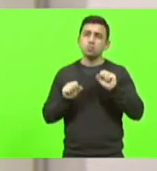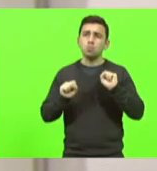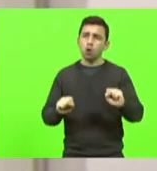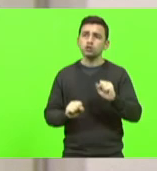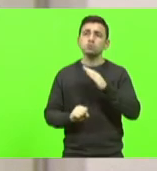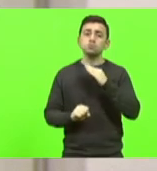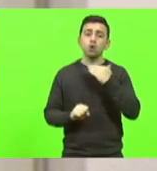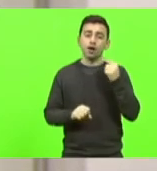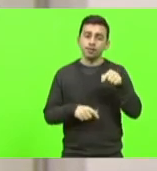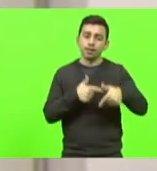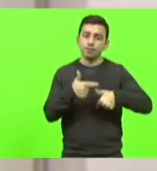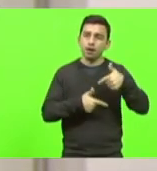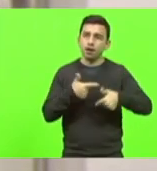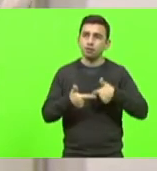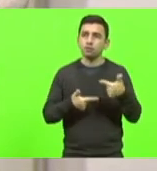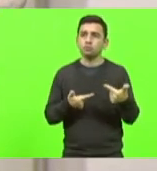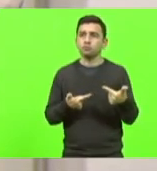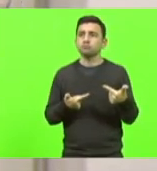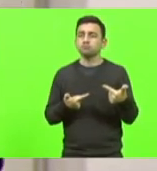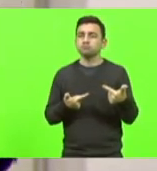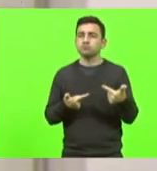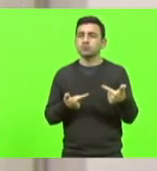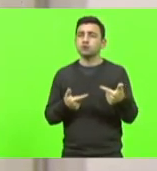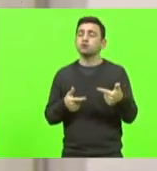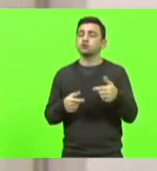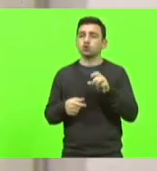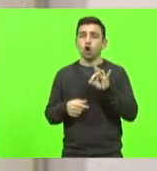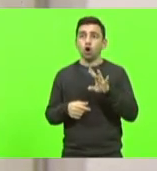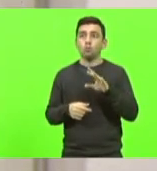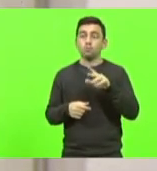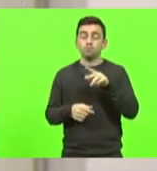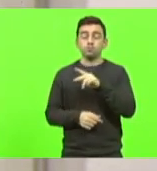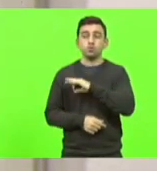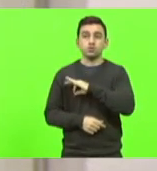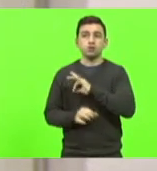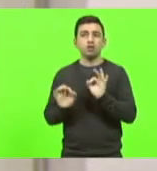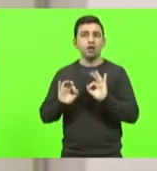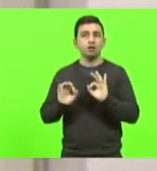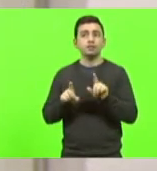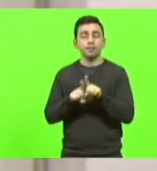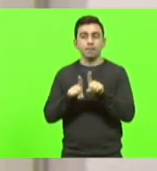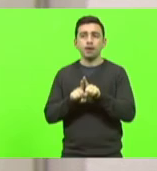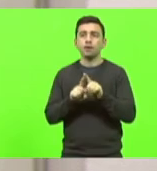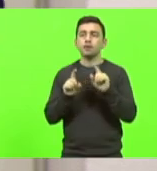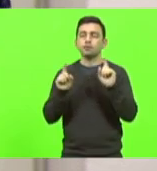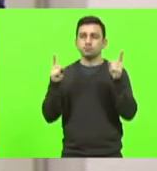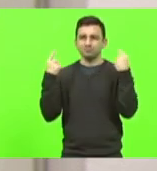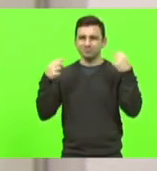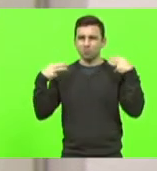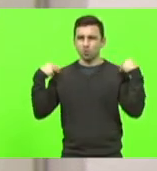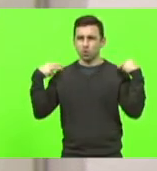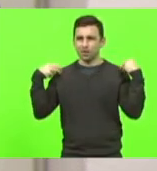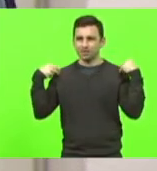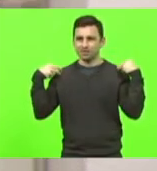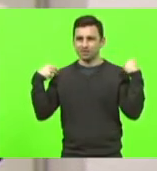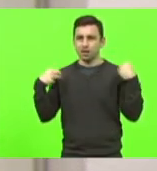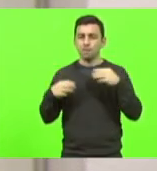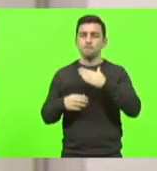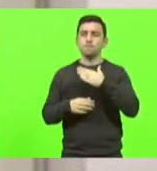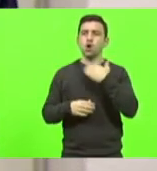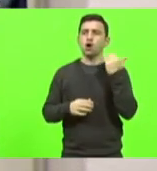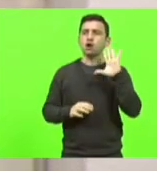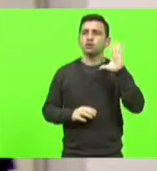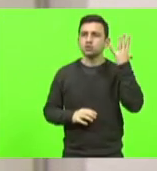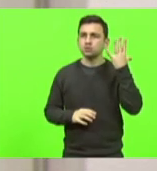em serviço ou em razão dele não só os policiais exemplo o motorista da ambulância Servidor Público morreu em serviço